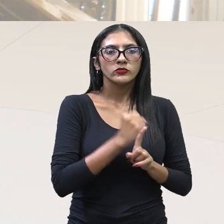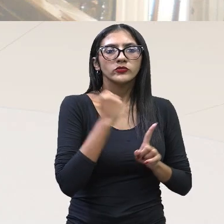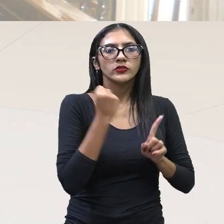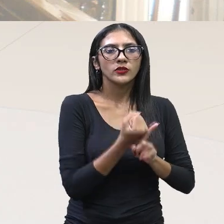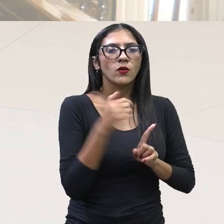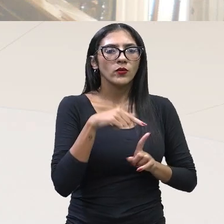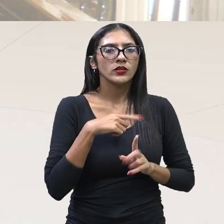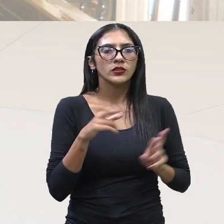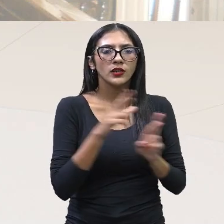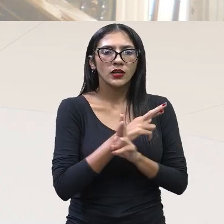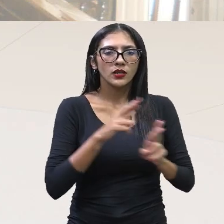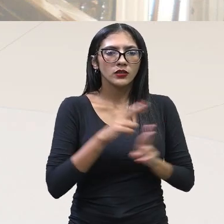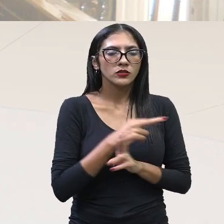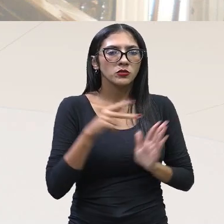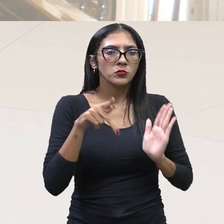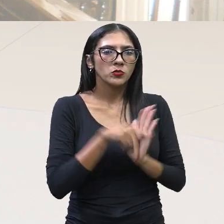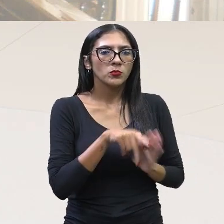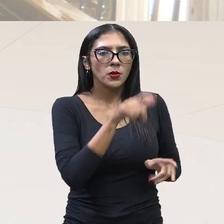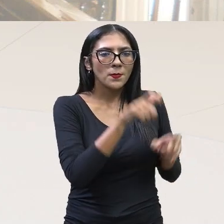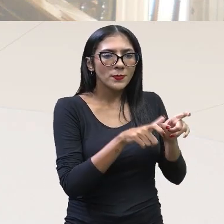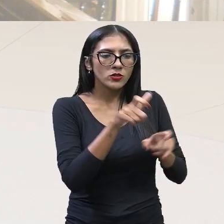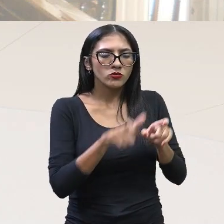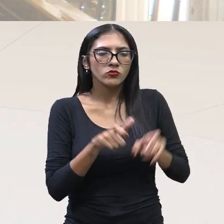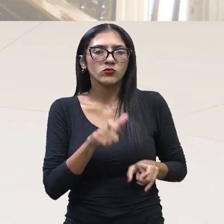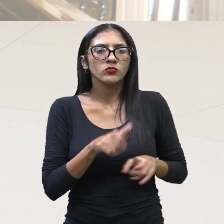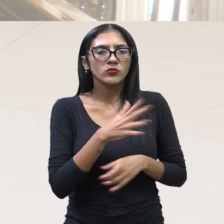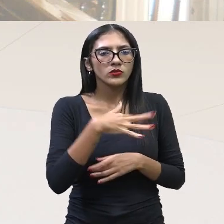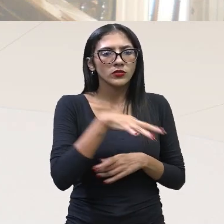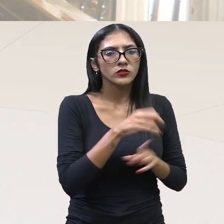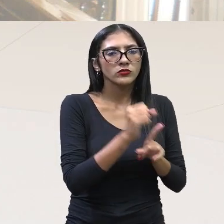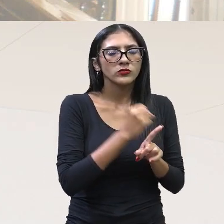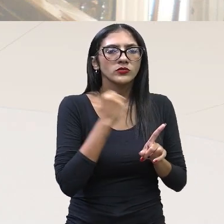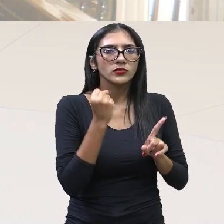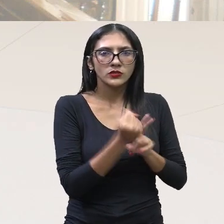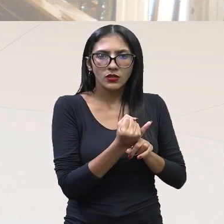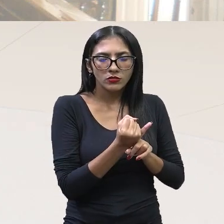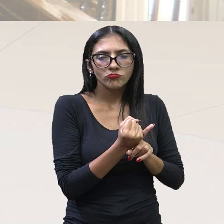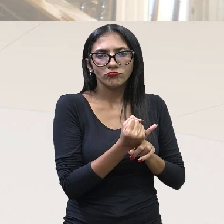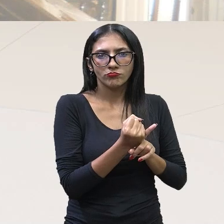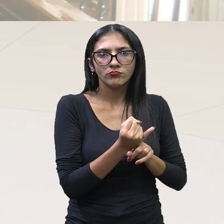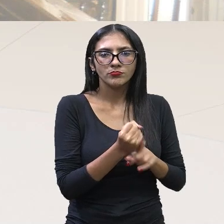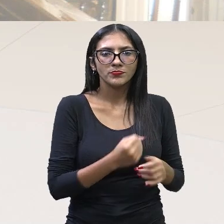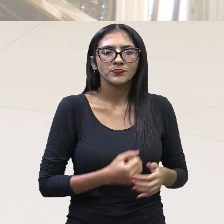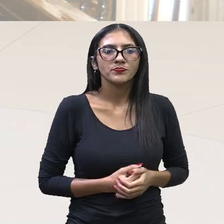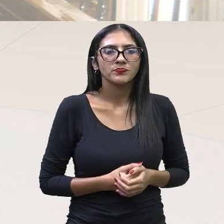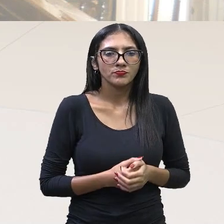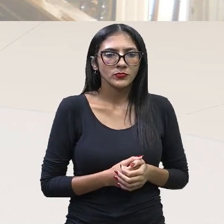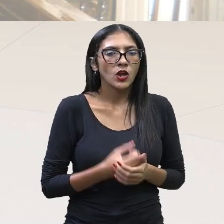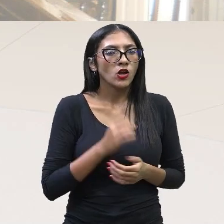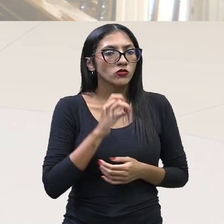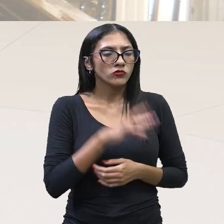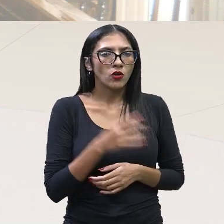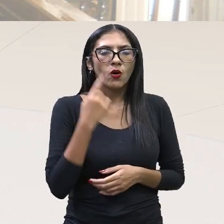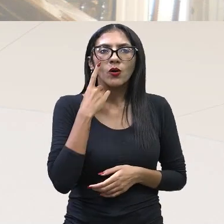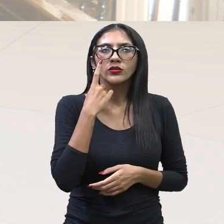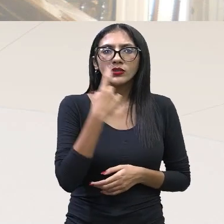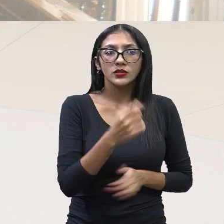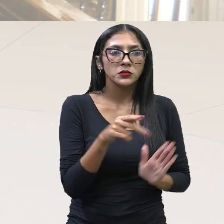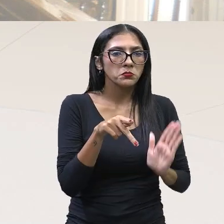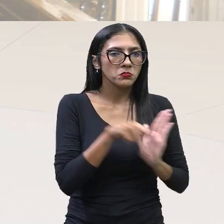questões relacionadas a pessoas que atuam no poder público. Claro, é o público, né? Servindo somente aos